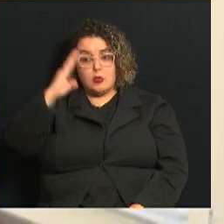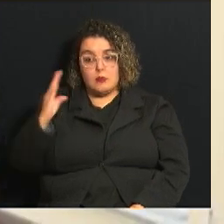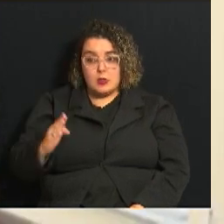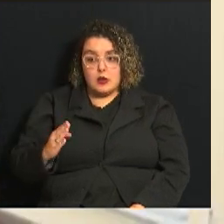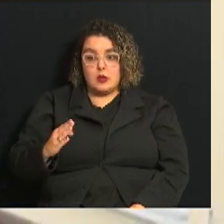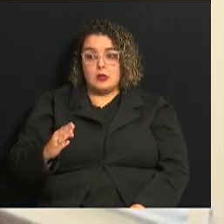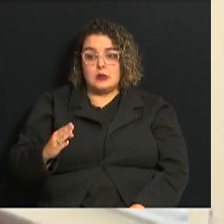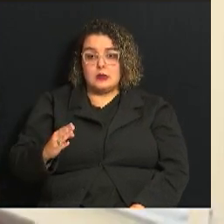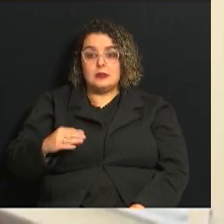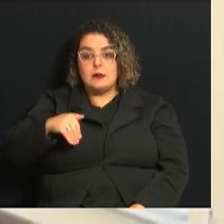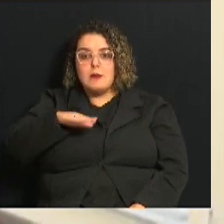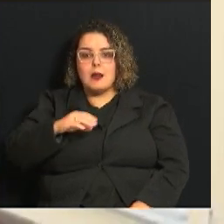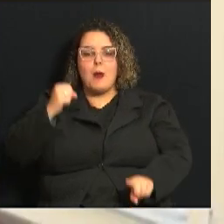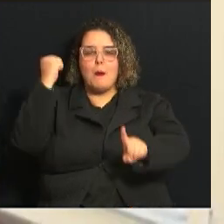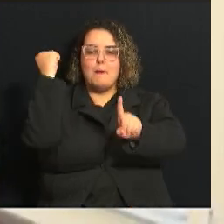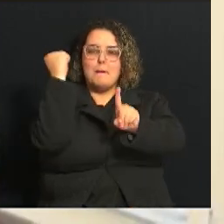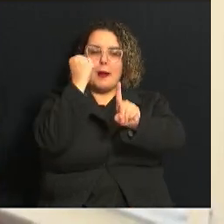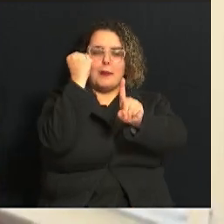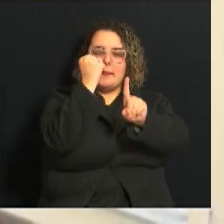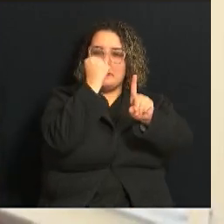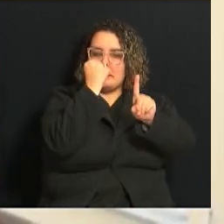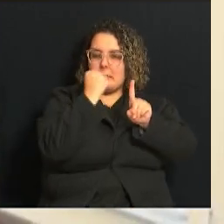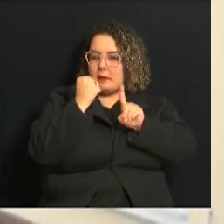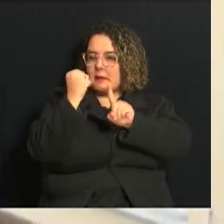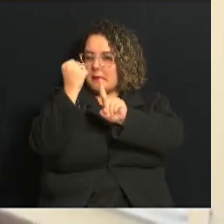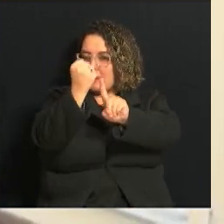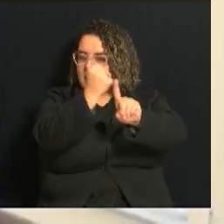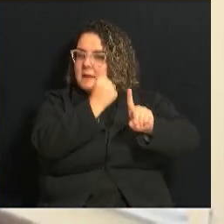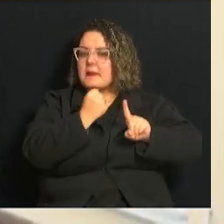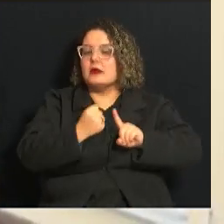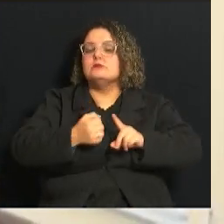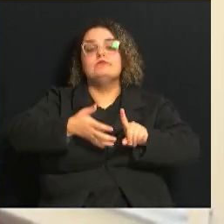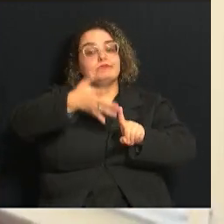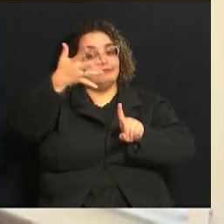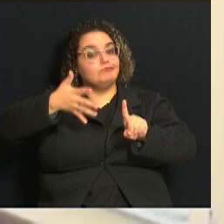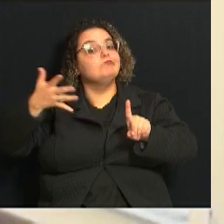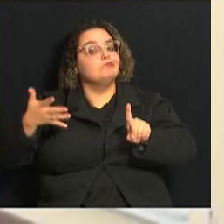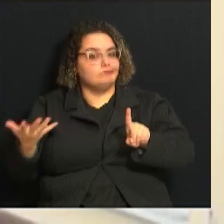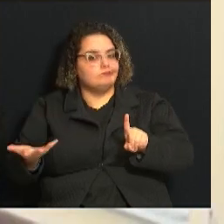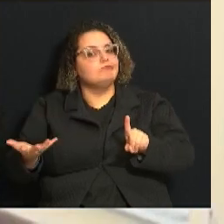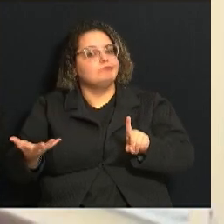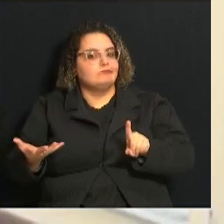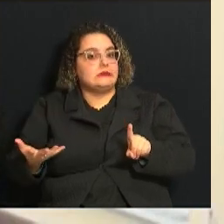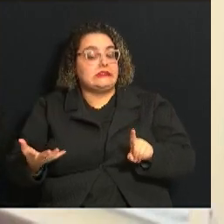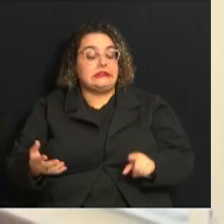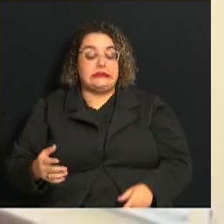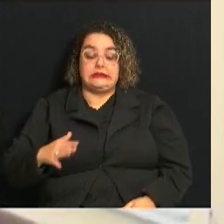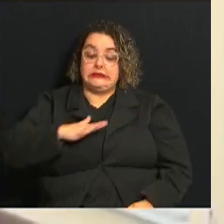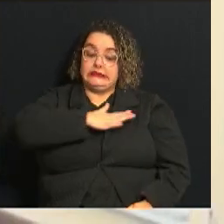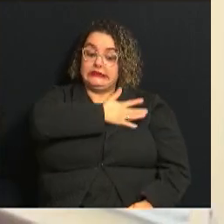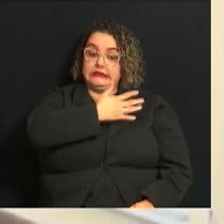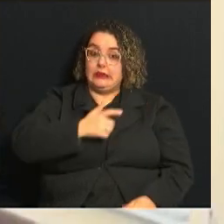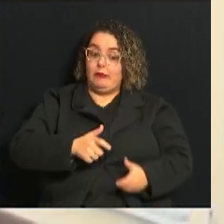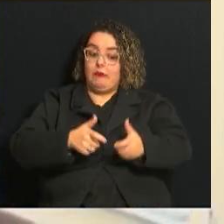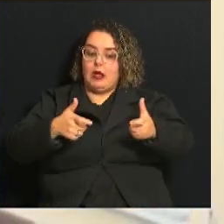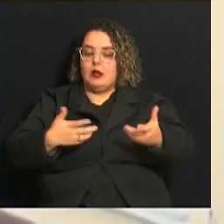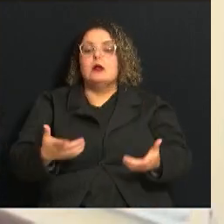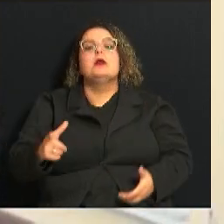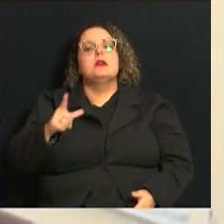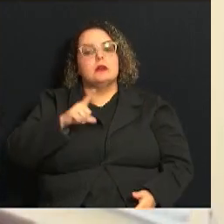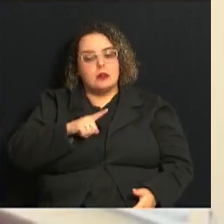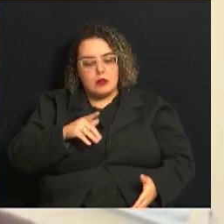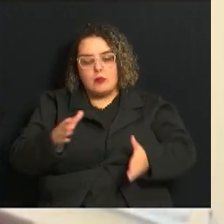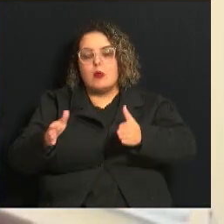mais assassinam na Ilha de bebê que ia mais então esse preconceito é muito grande muito atraente em Campinas Inclusive a gente já teve alguns momentos